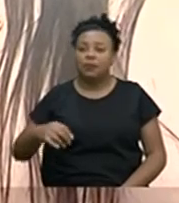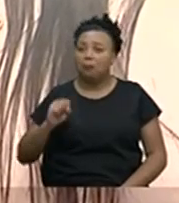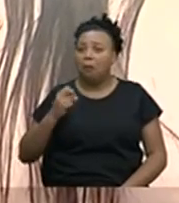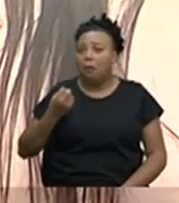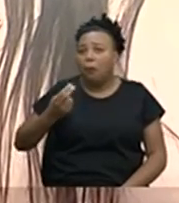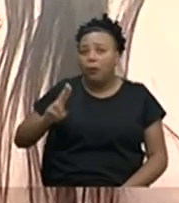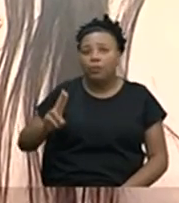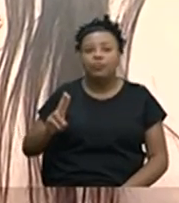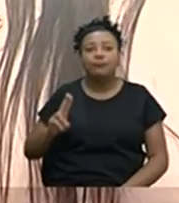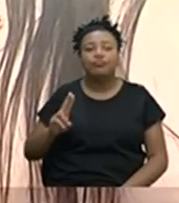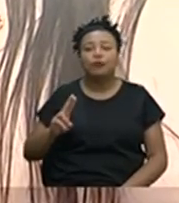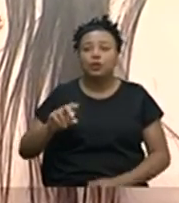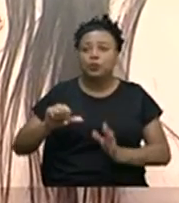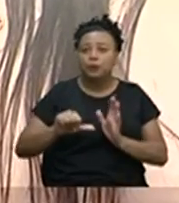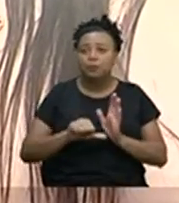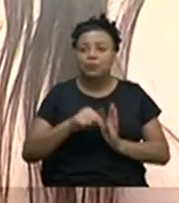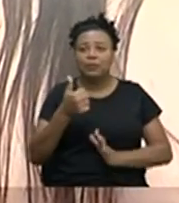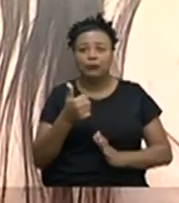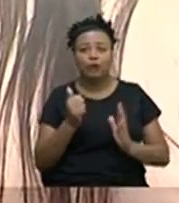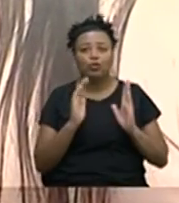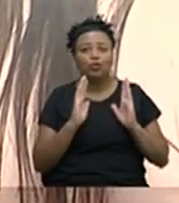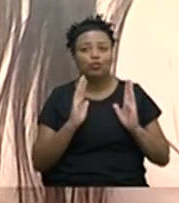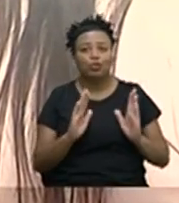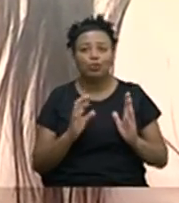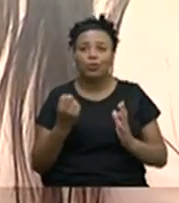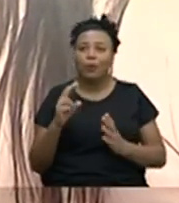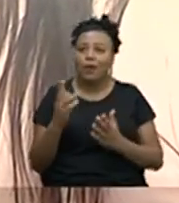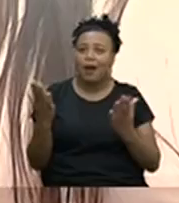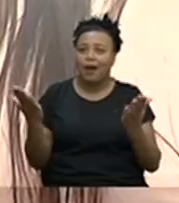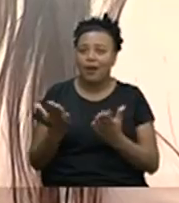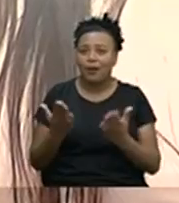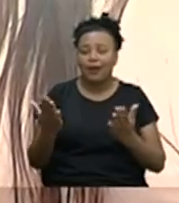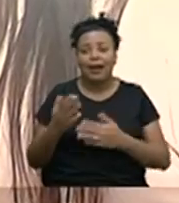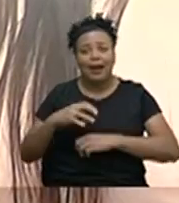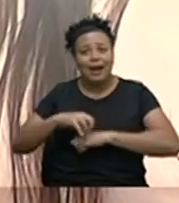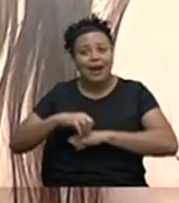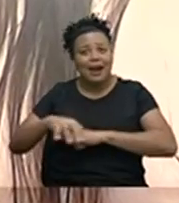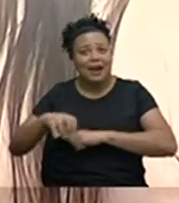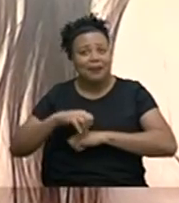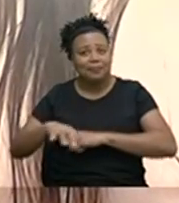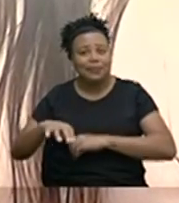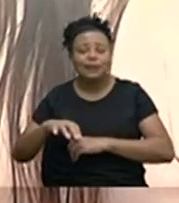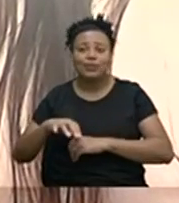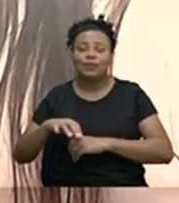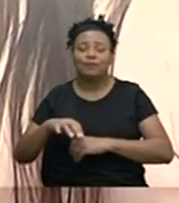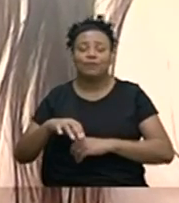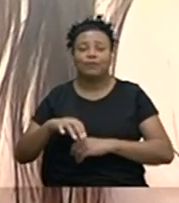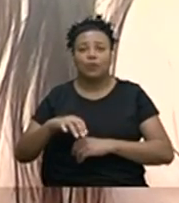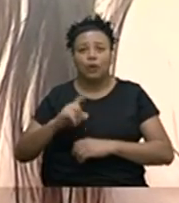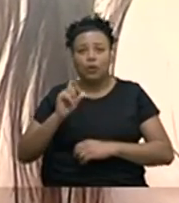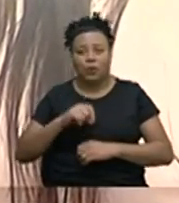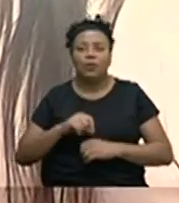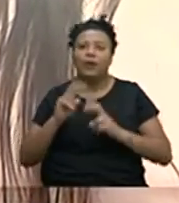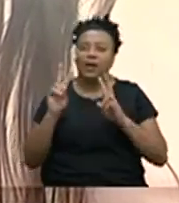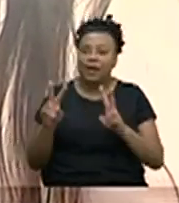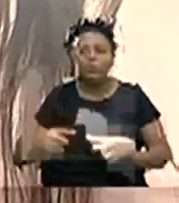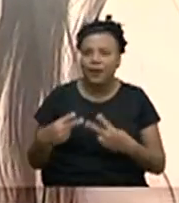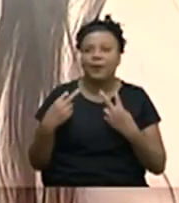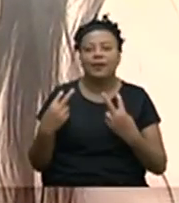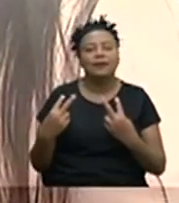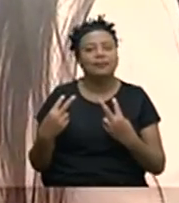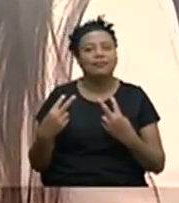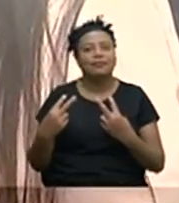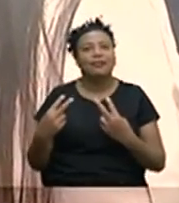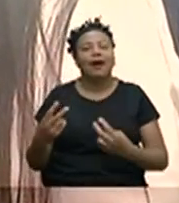seja no primeiro turno e seja agora. A imprensa, o nosso reconhecimento, a